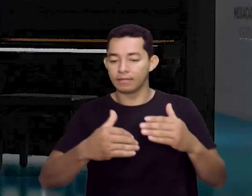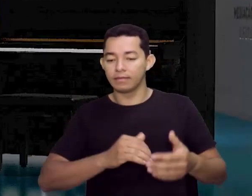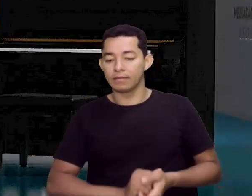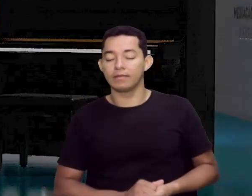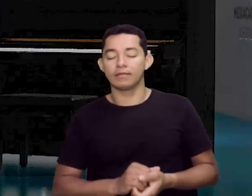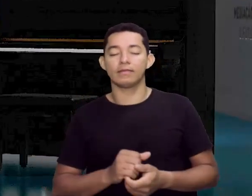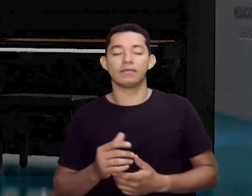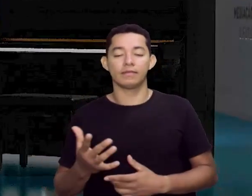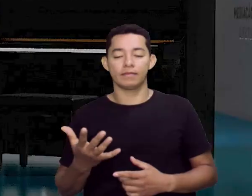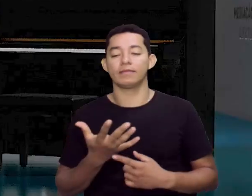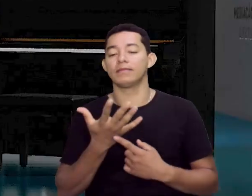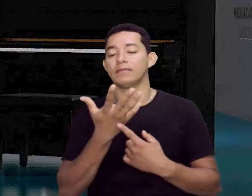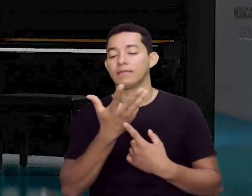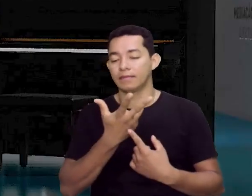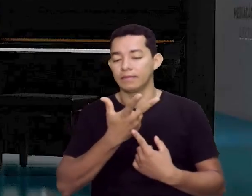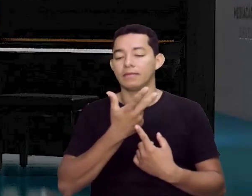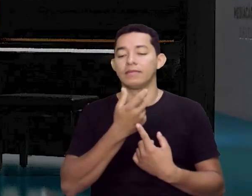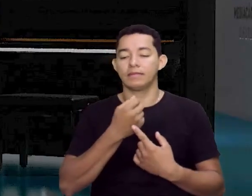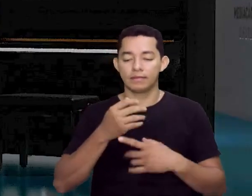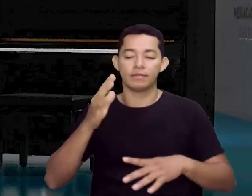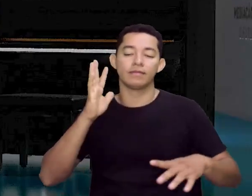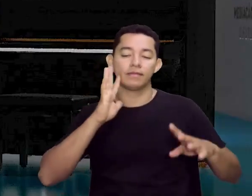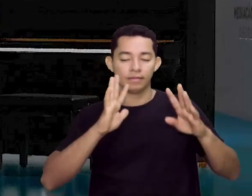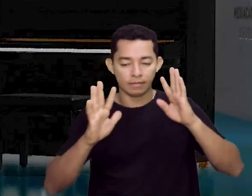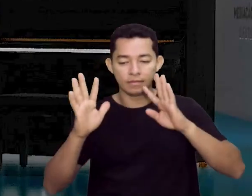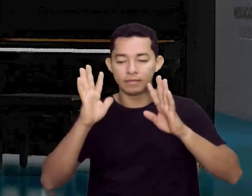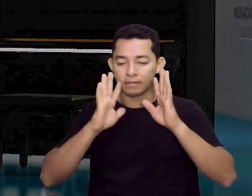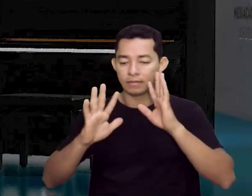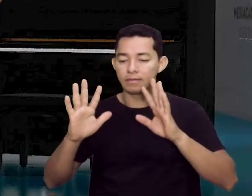A arte é tão legal,